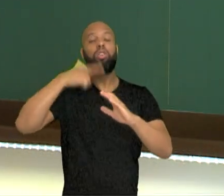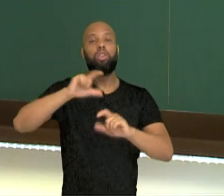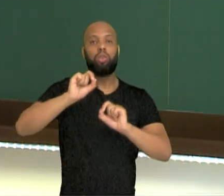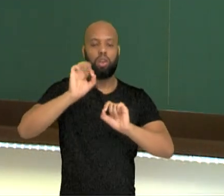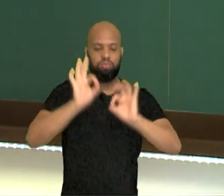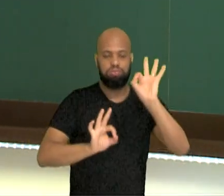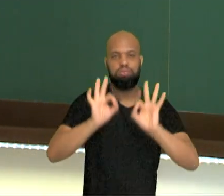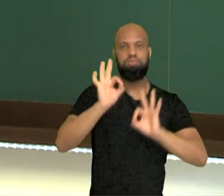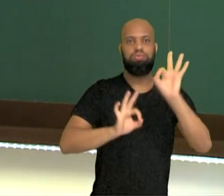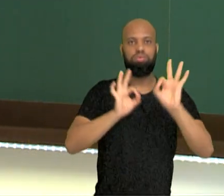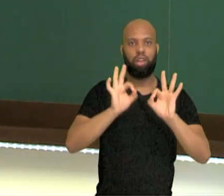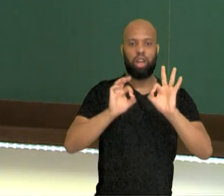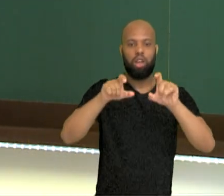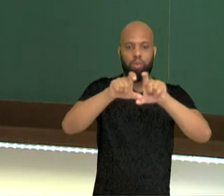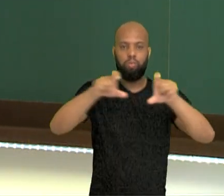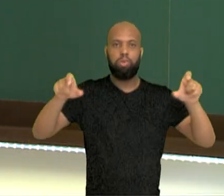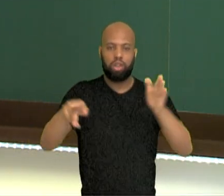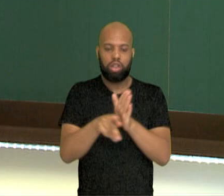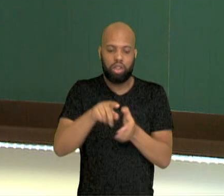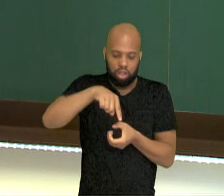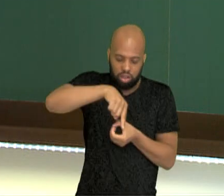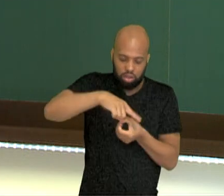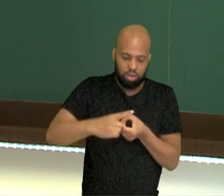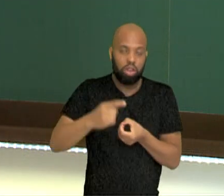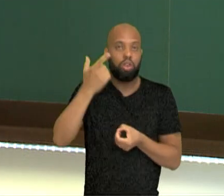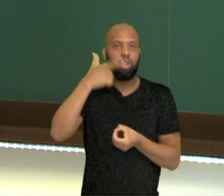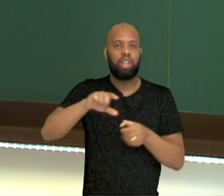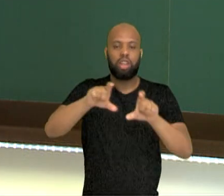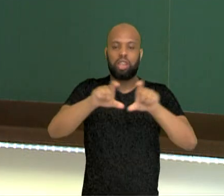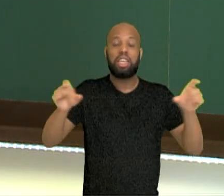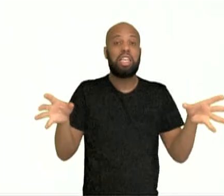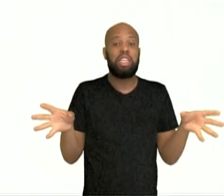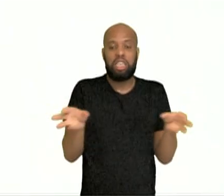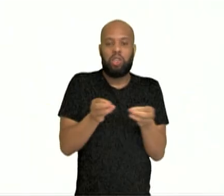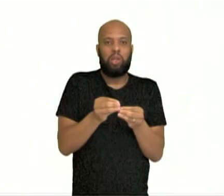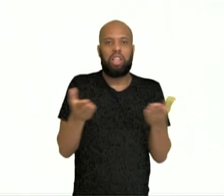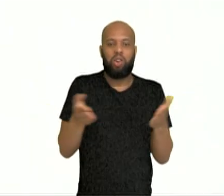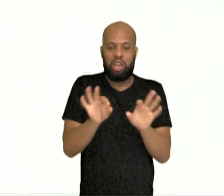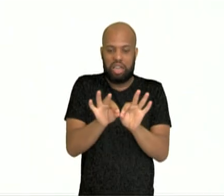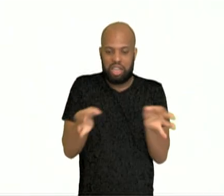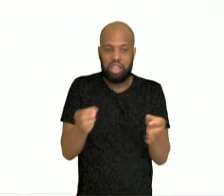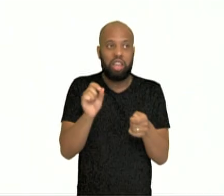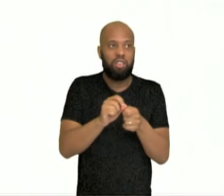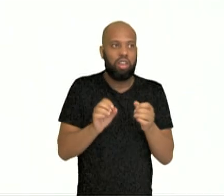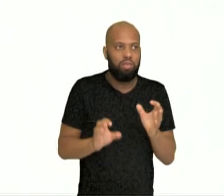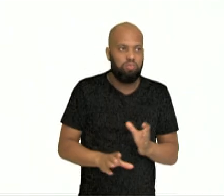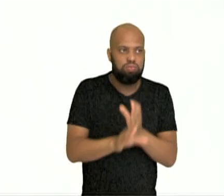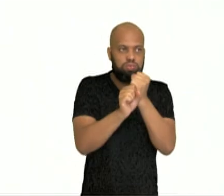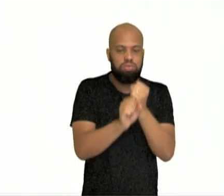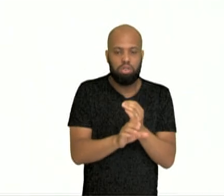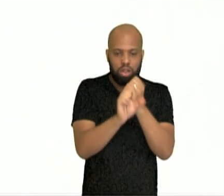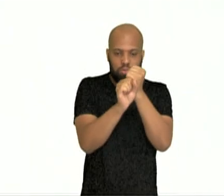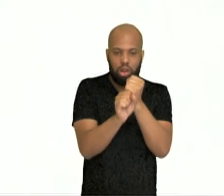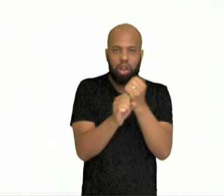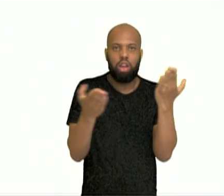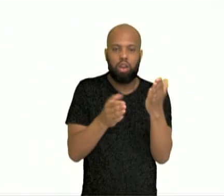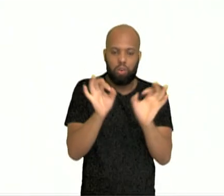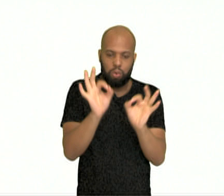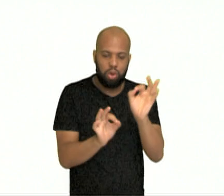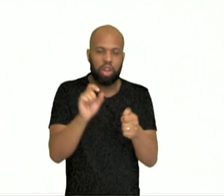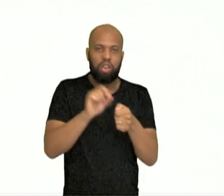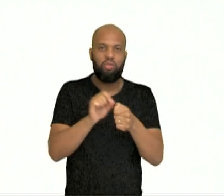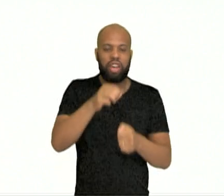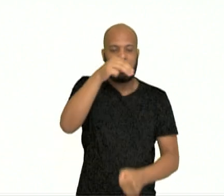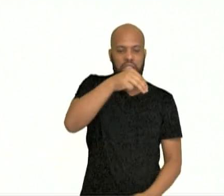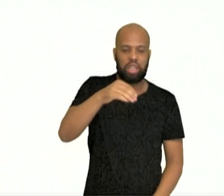função, ou melhor, tirar da equação trigonométrica. Eu consigo uma expressão mais simples, né? Fazendo o cálculo, calculando a partir do mínimo múltiplo